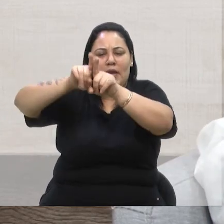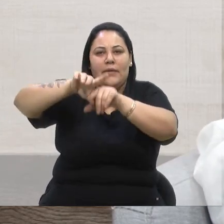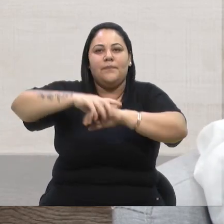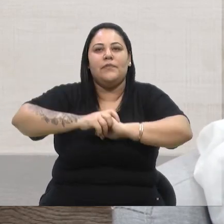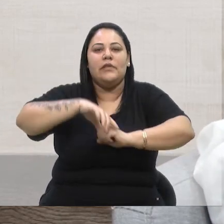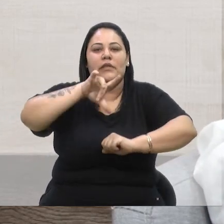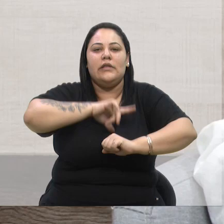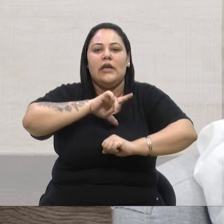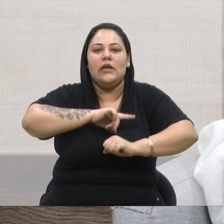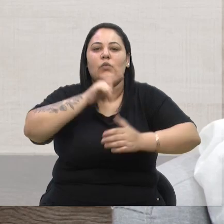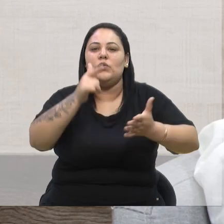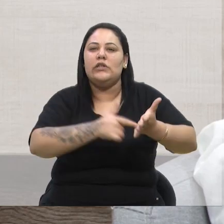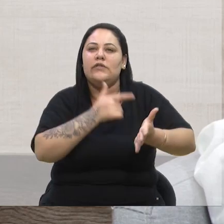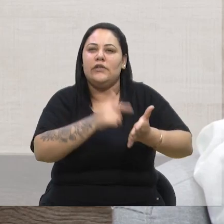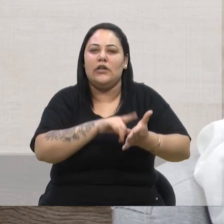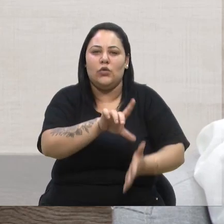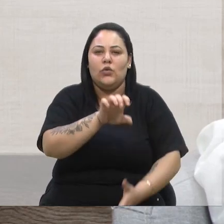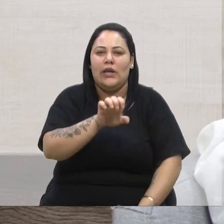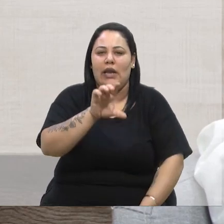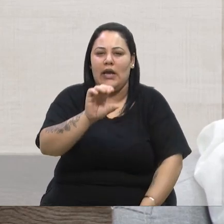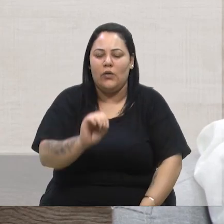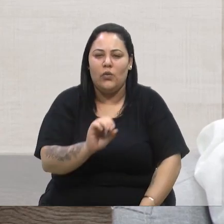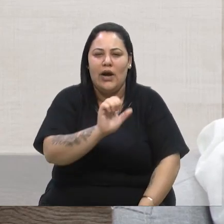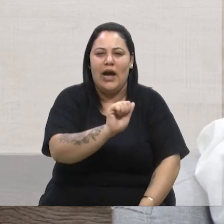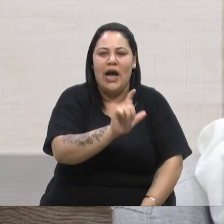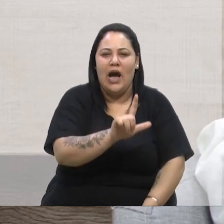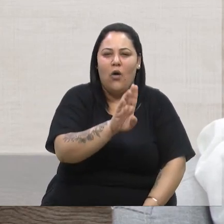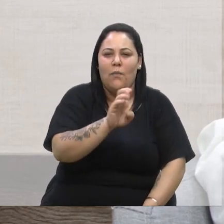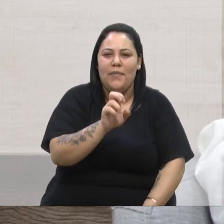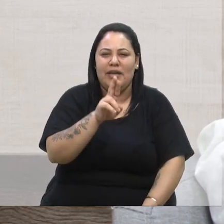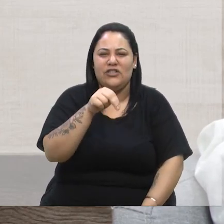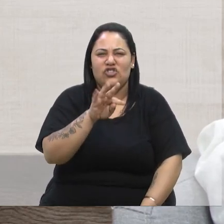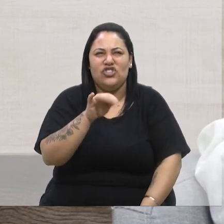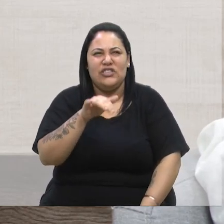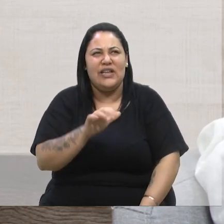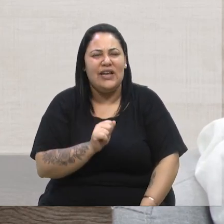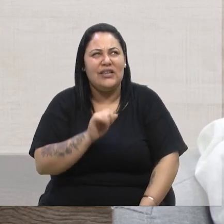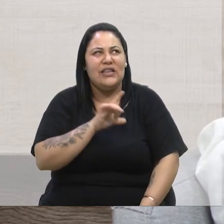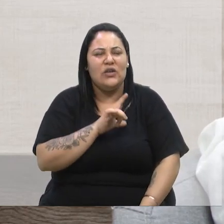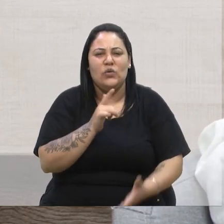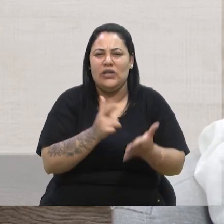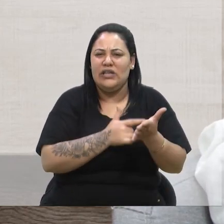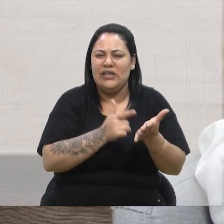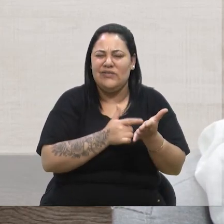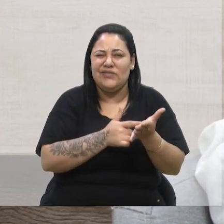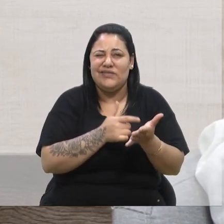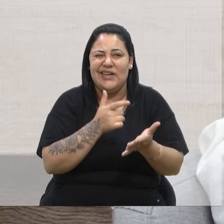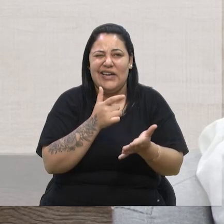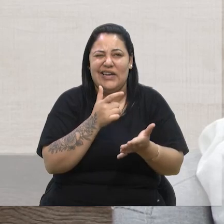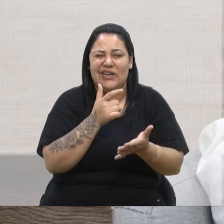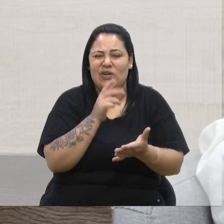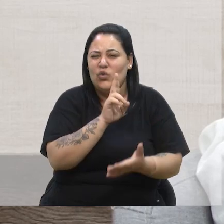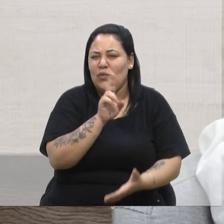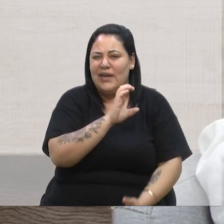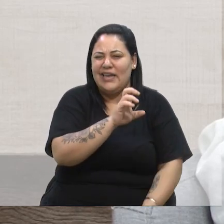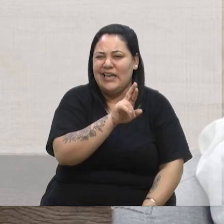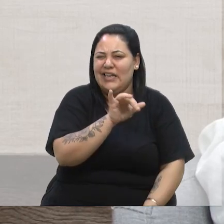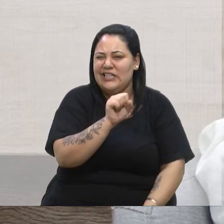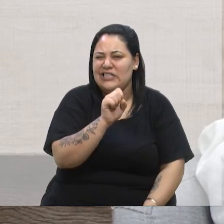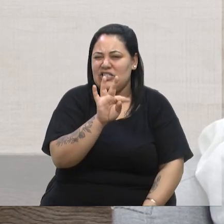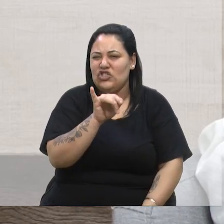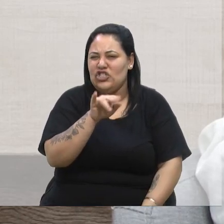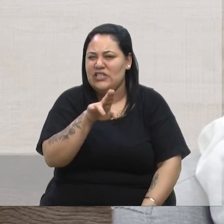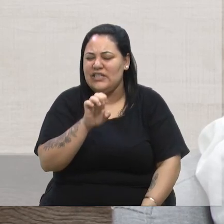Tem um livro que é do Léo e Albertina, que é Christine Devenier, se eu não me engano